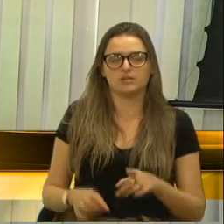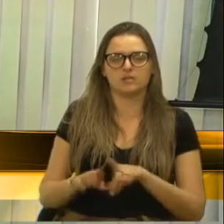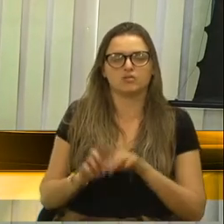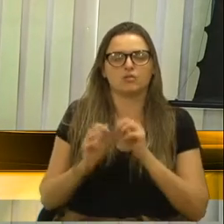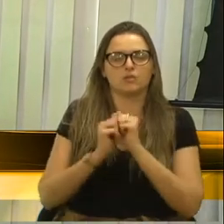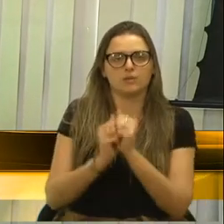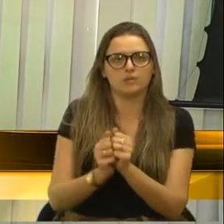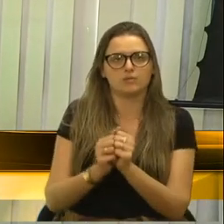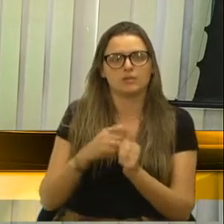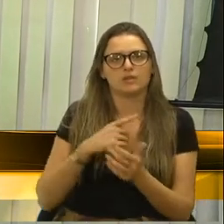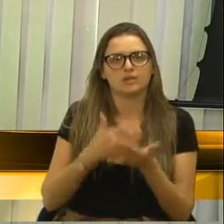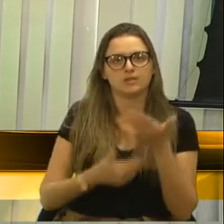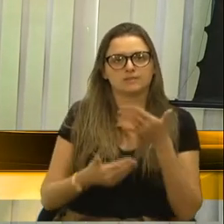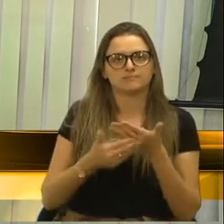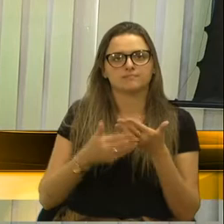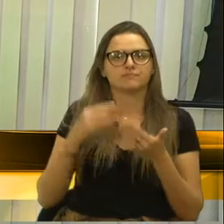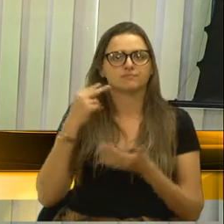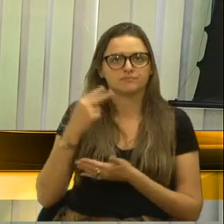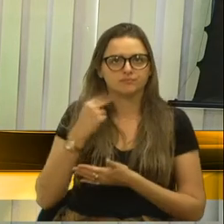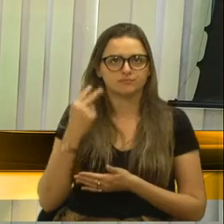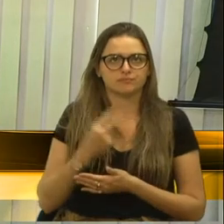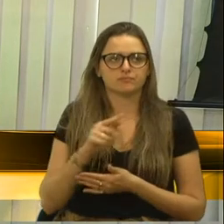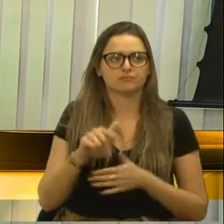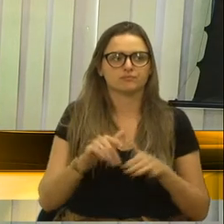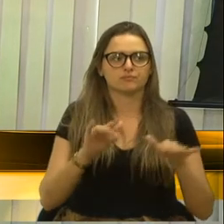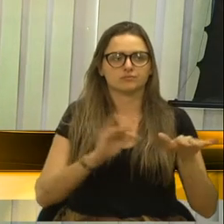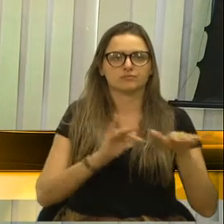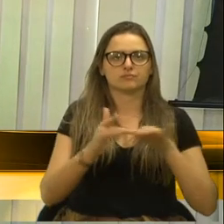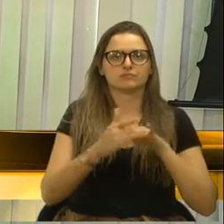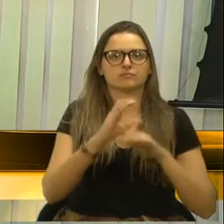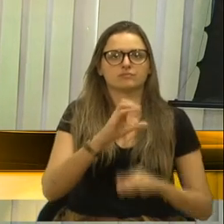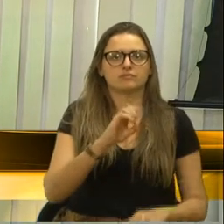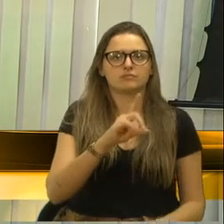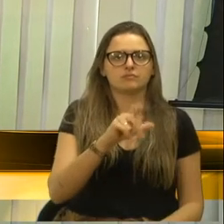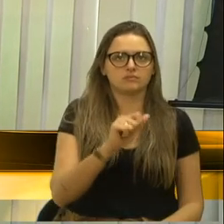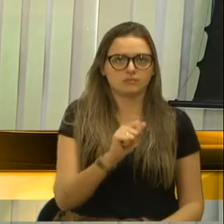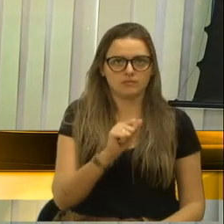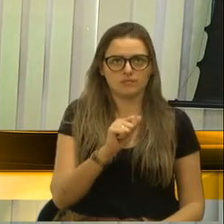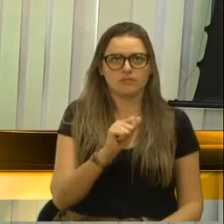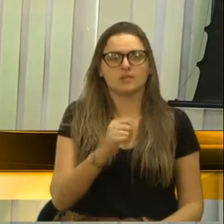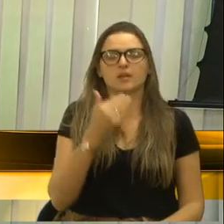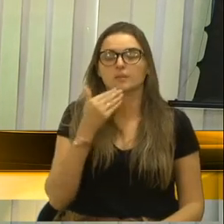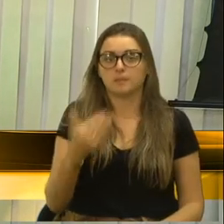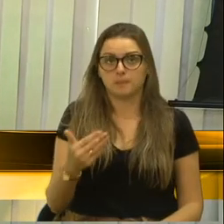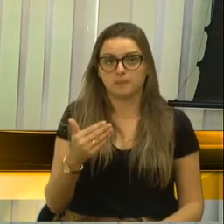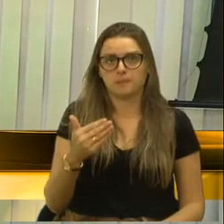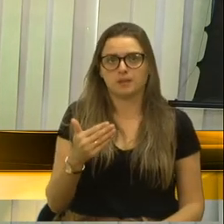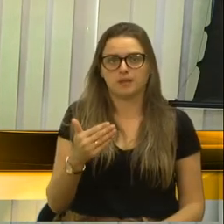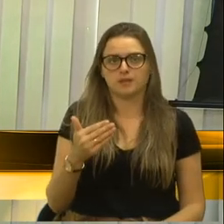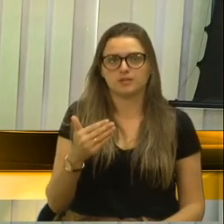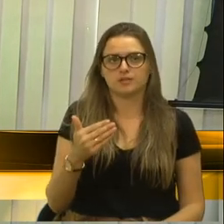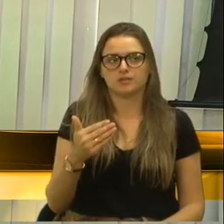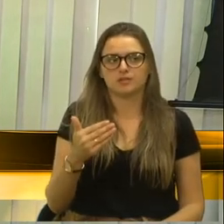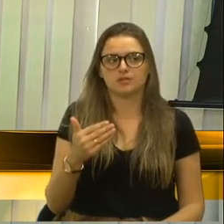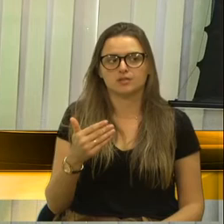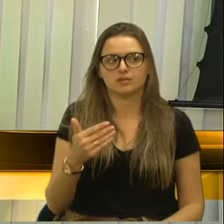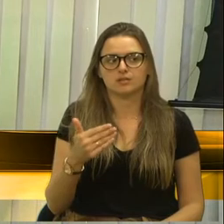incluindo todos os vereadores da Frente Parlamentar em Defesa da Codeca para que se solicite ao Poder Público